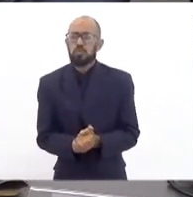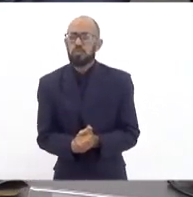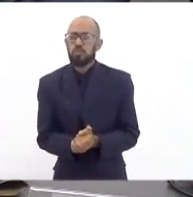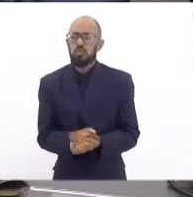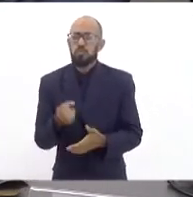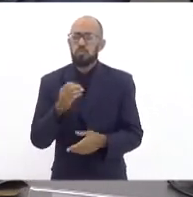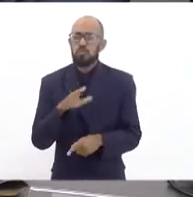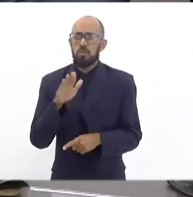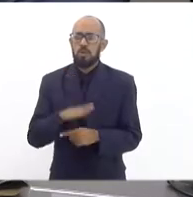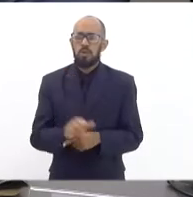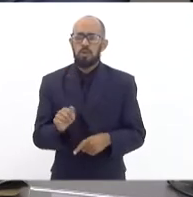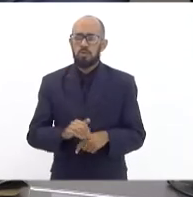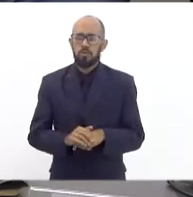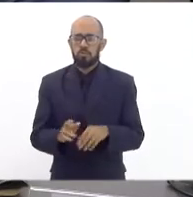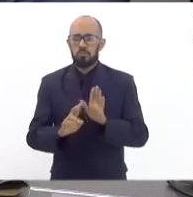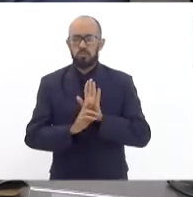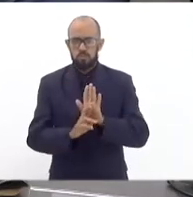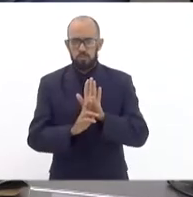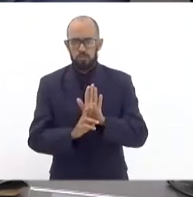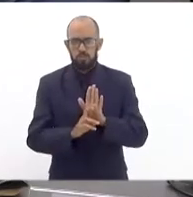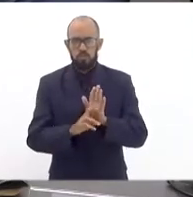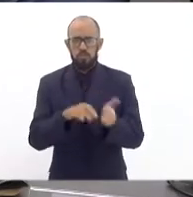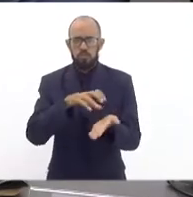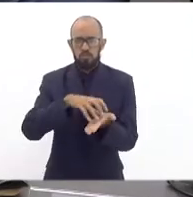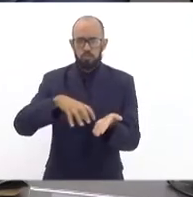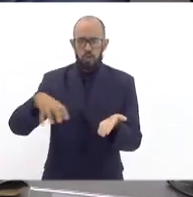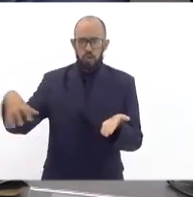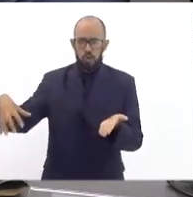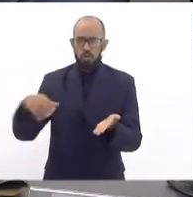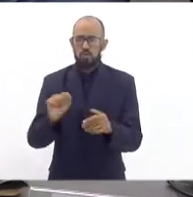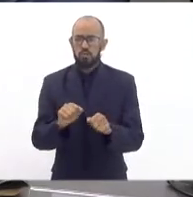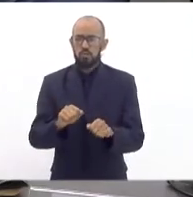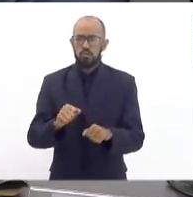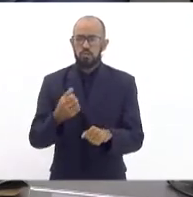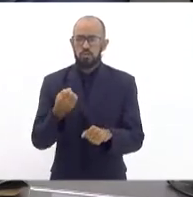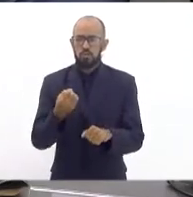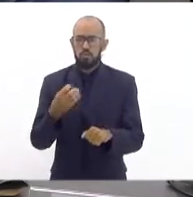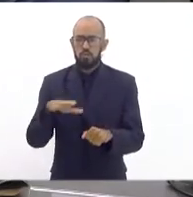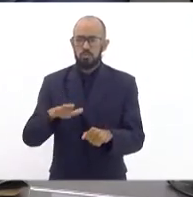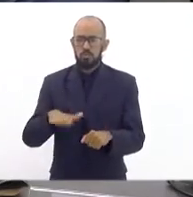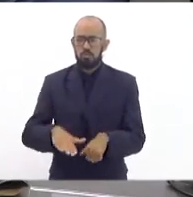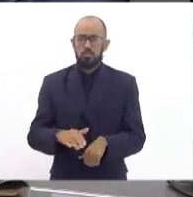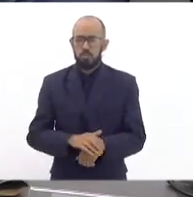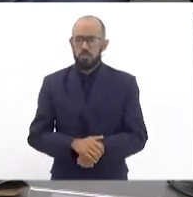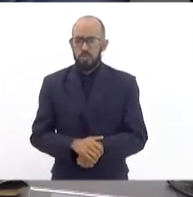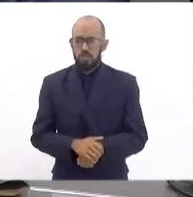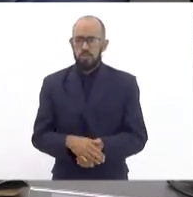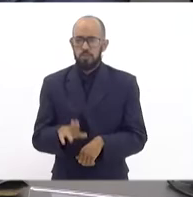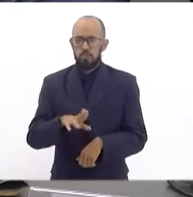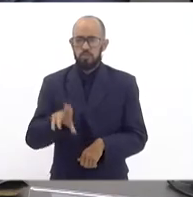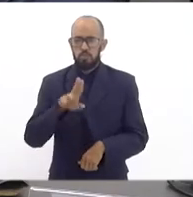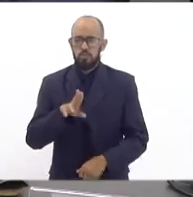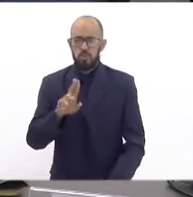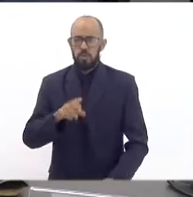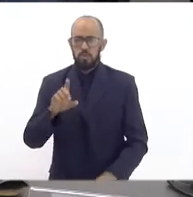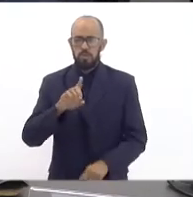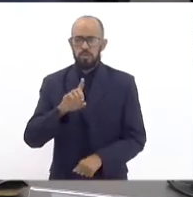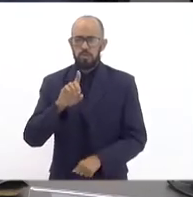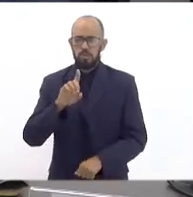tarde, representantes dos órgãos de governo. Boa tarde, representantes dos usuários, da Defensoria